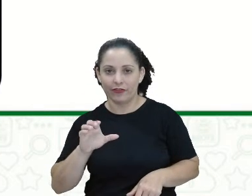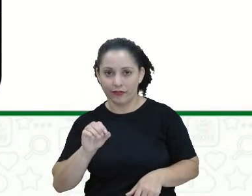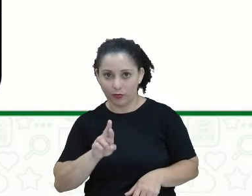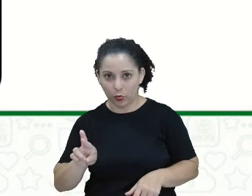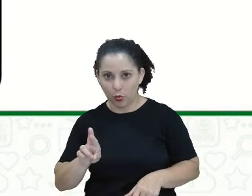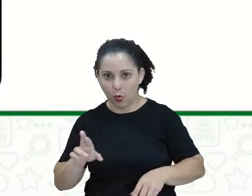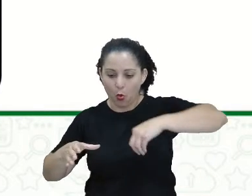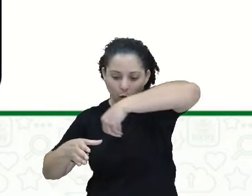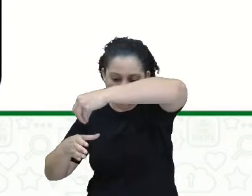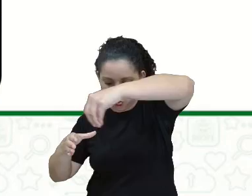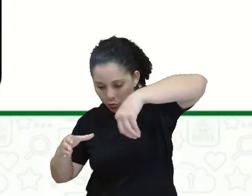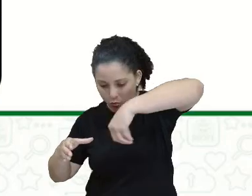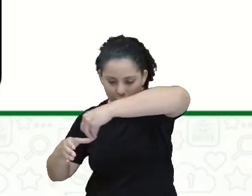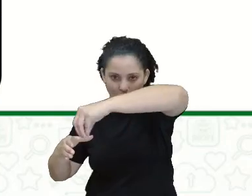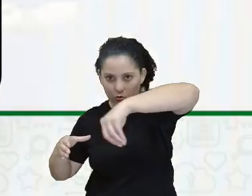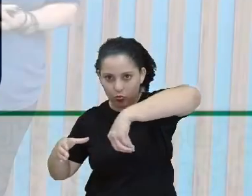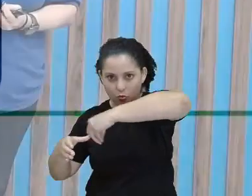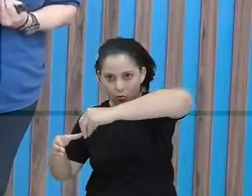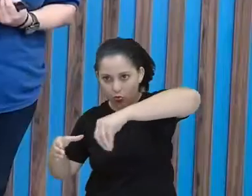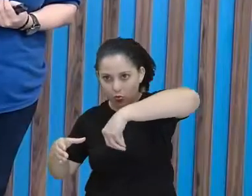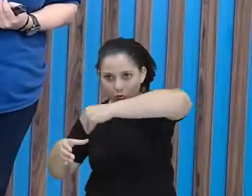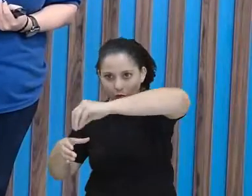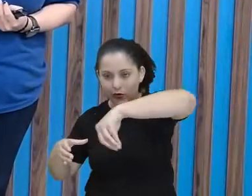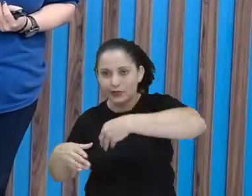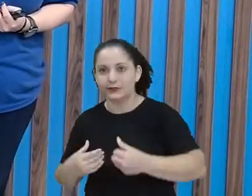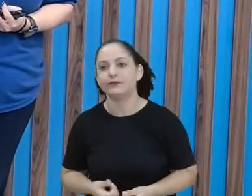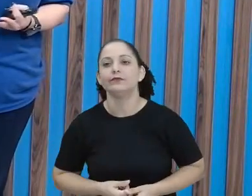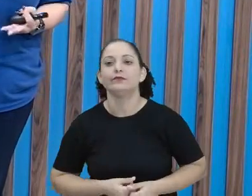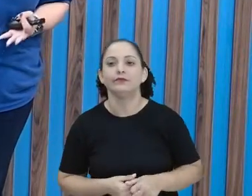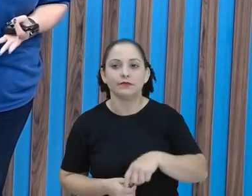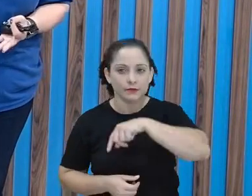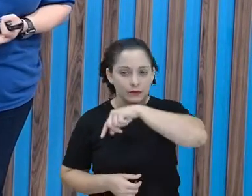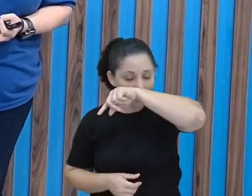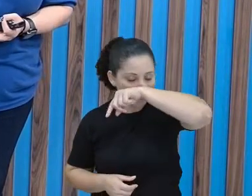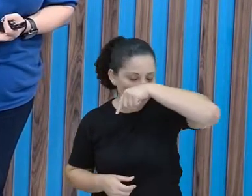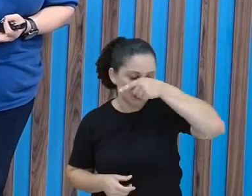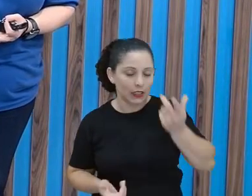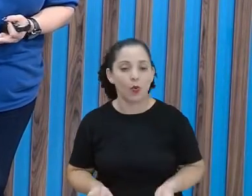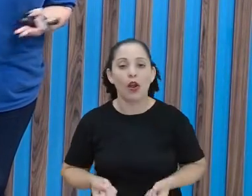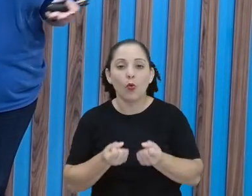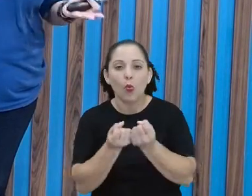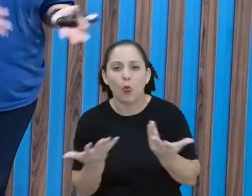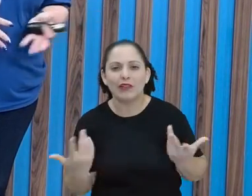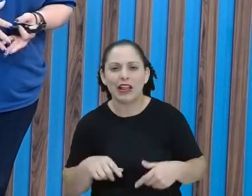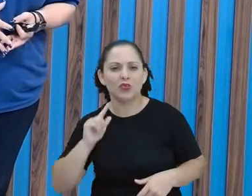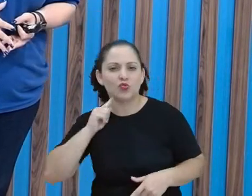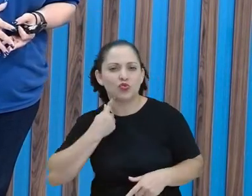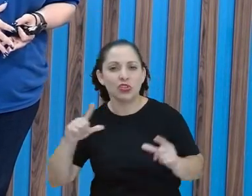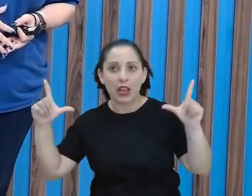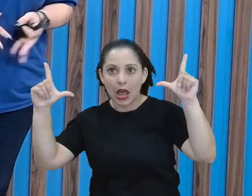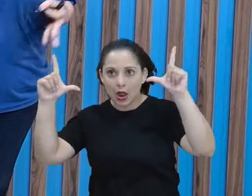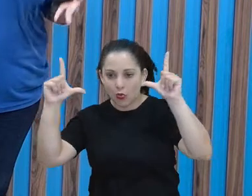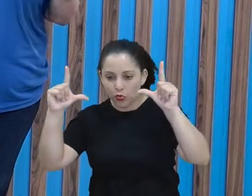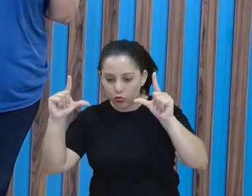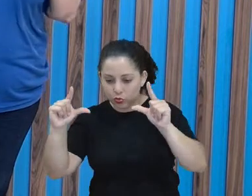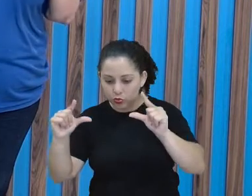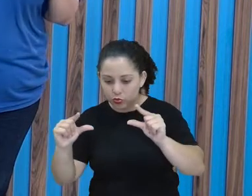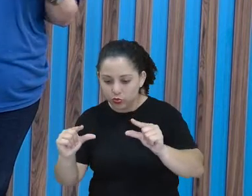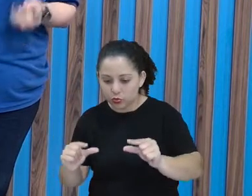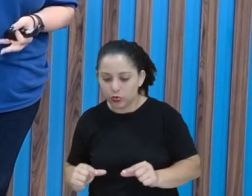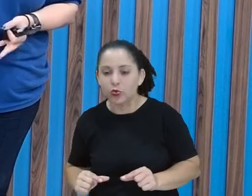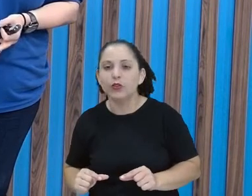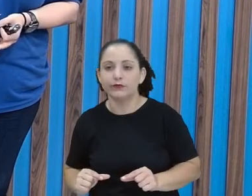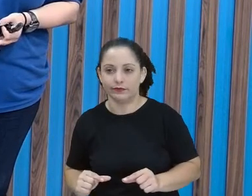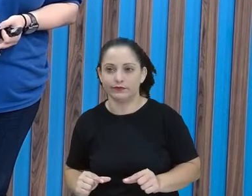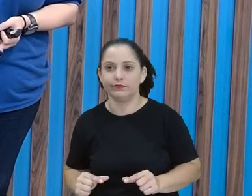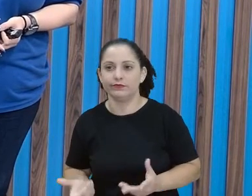certo? Então, aí, ó, redução da incidência de cáries na população por conta do filtro, né? Se a pessoa for